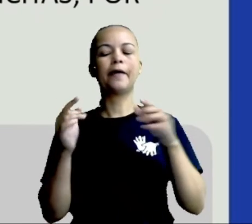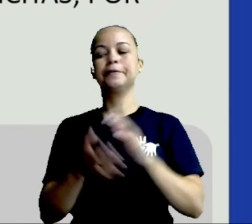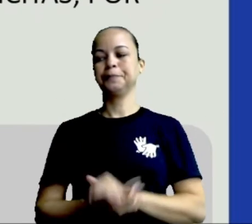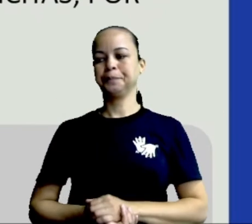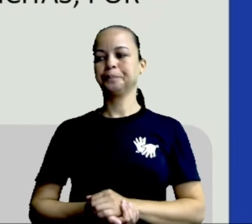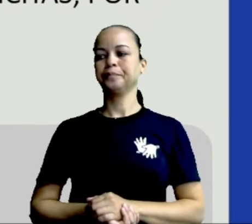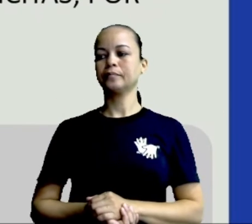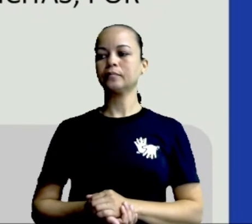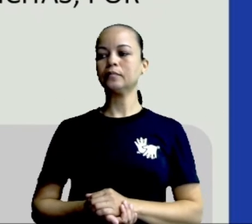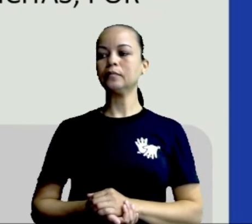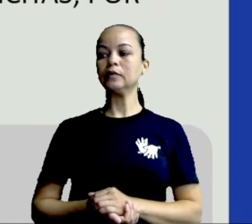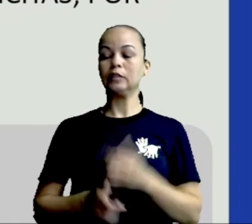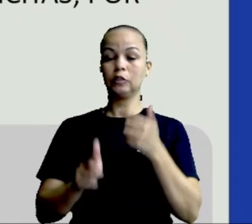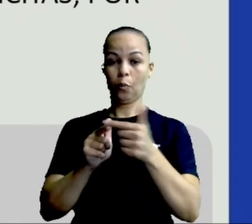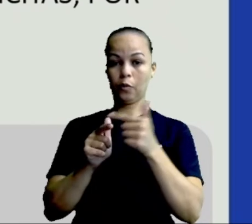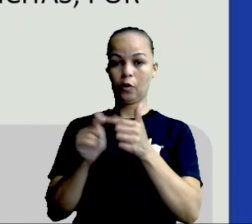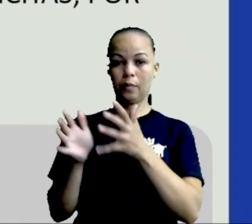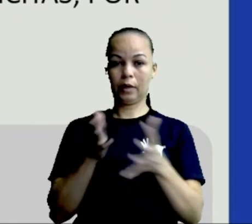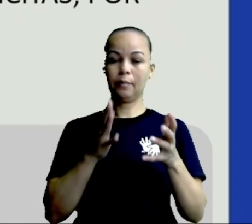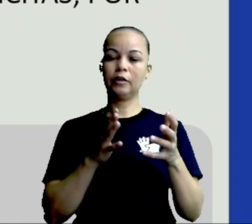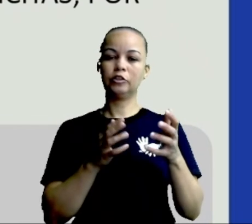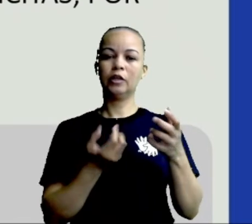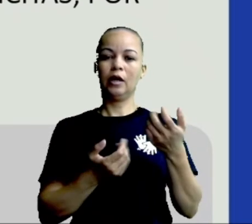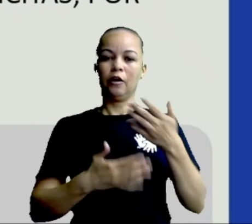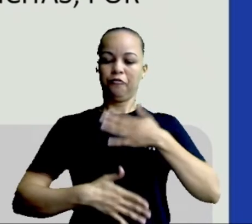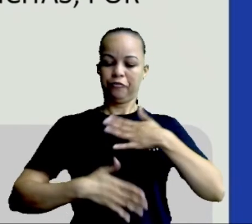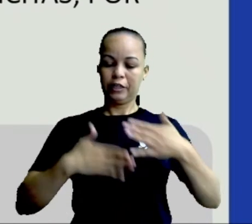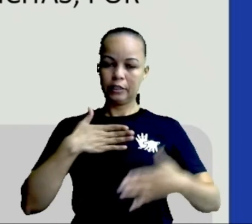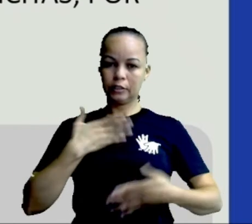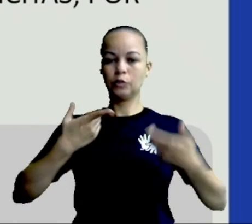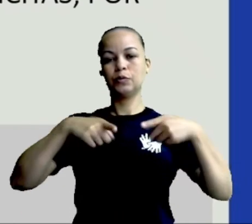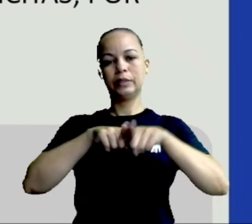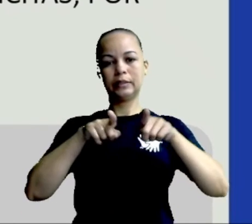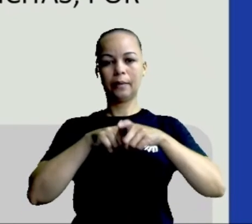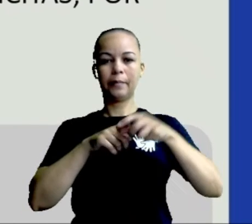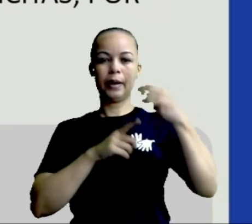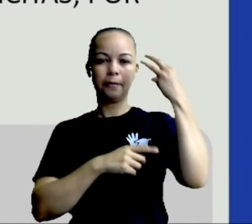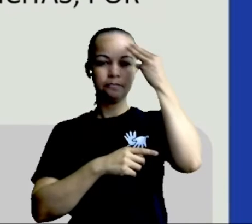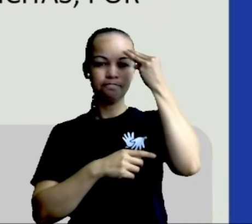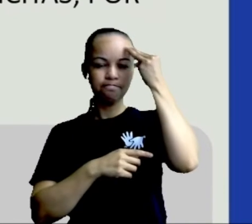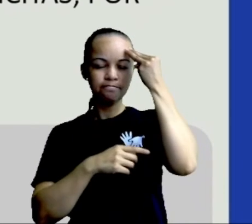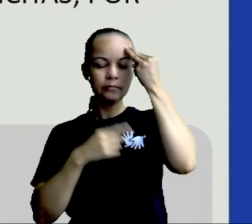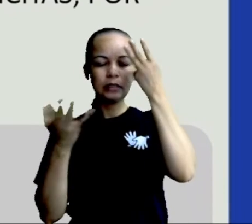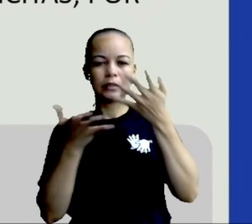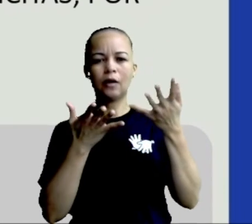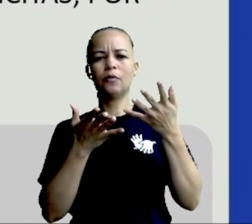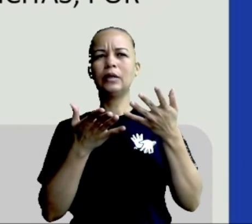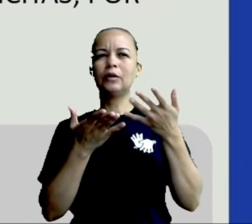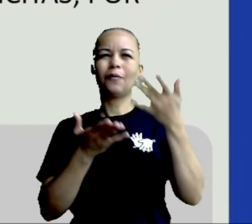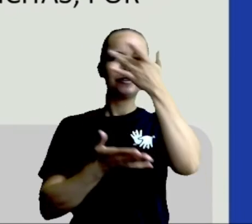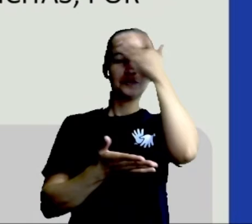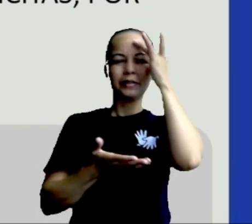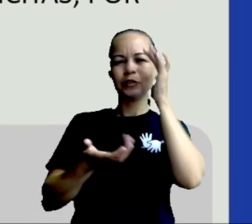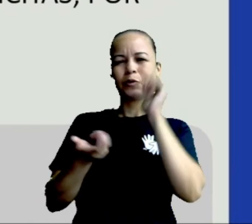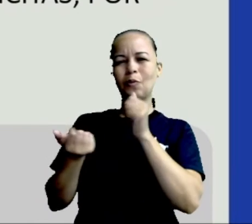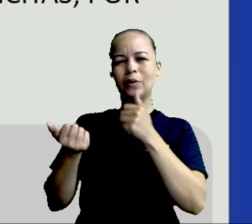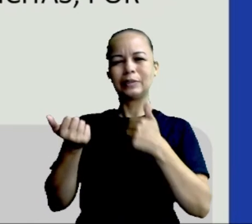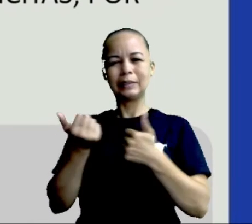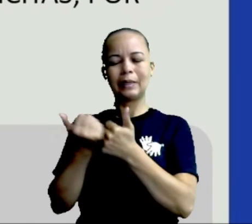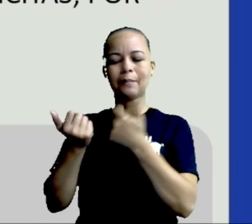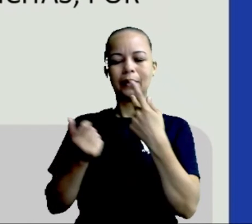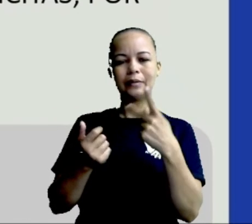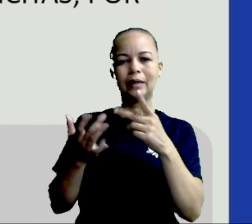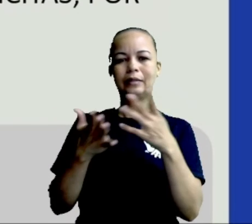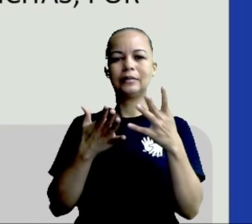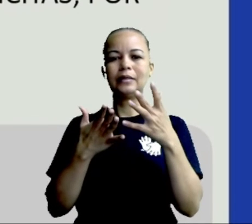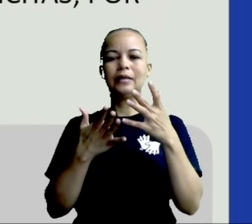Problemas físicos e problemas mentais, como eu já tinha mencionado para vocês, né? Muitas vezes pessoas que são dependentes químicos, a gente olha para